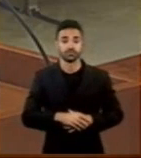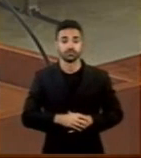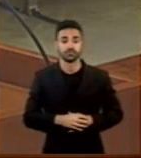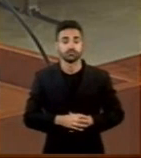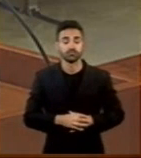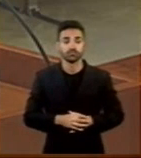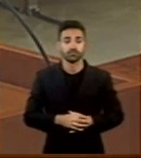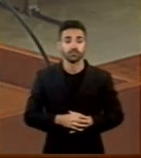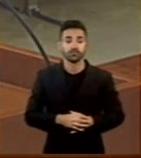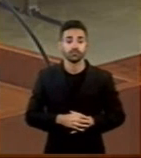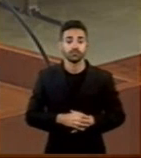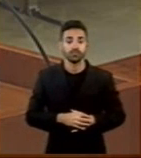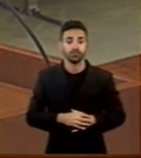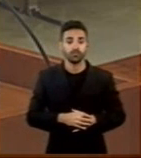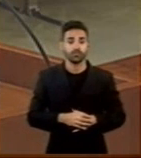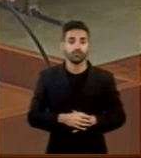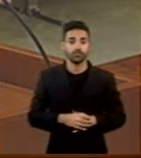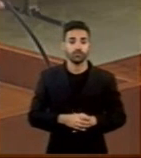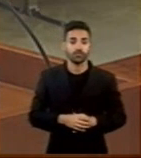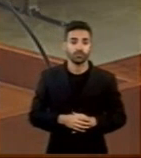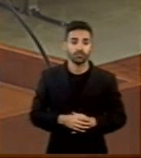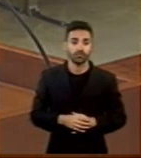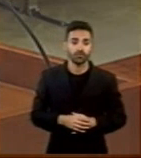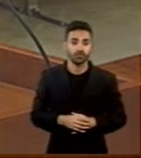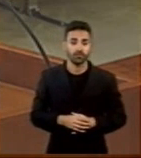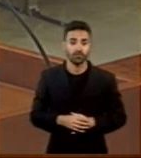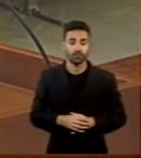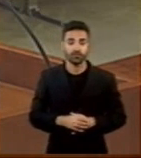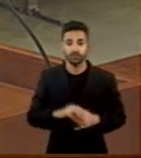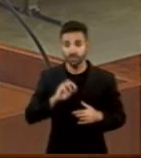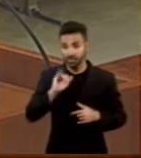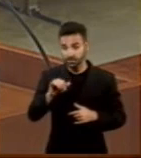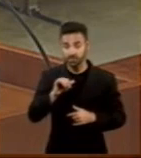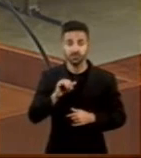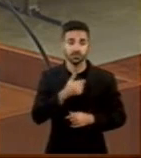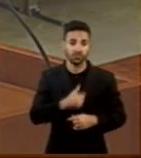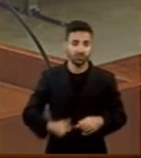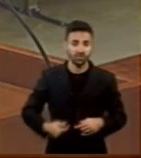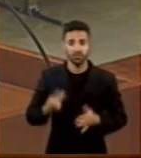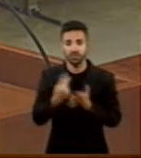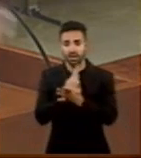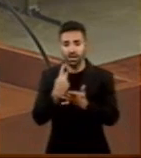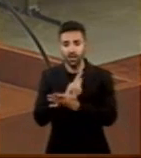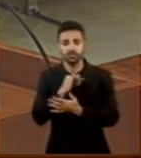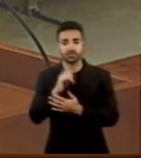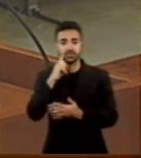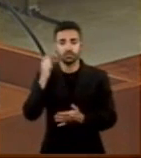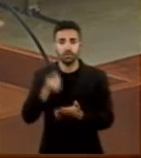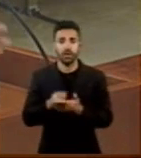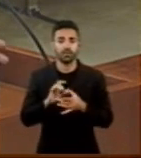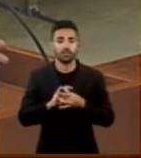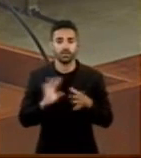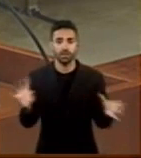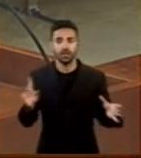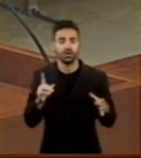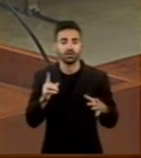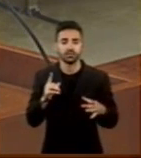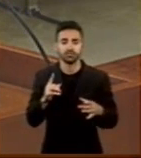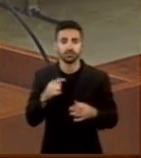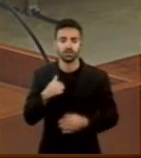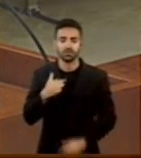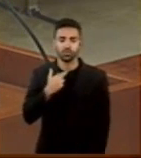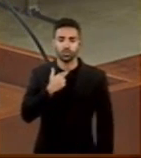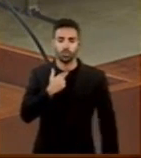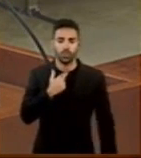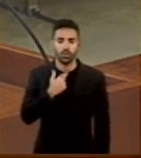Mas, mesmo assim, Excelência, se a administração está equivocada, se paga por liberalidade, por uma má interpretação, isso não pode